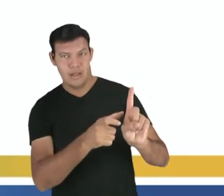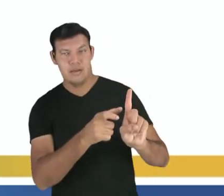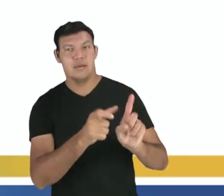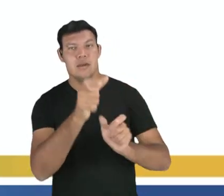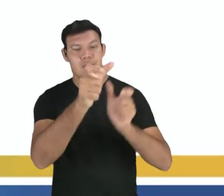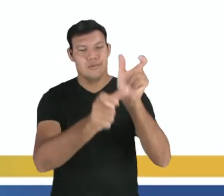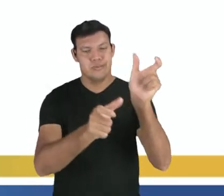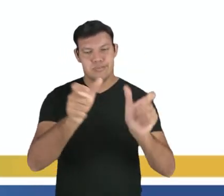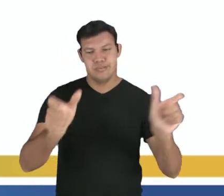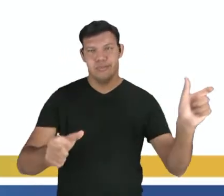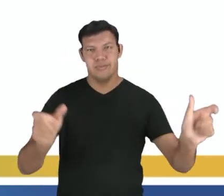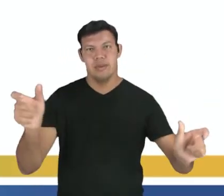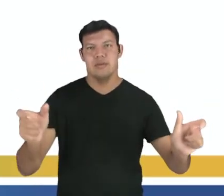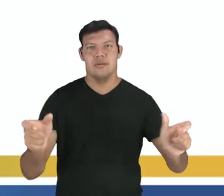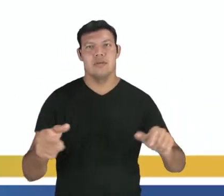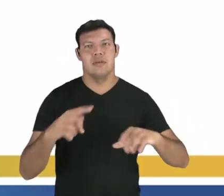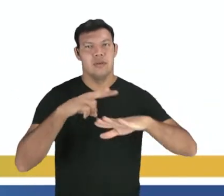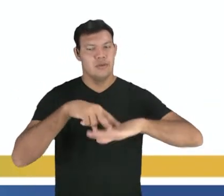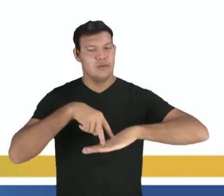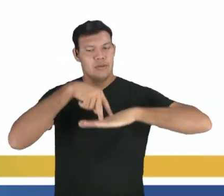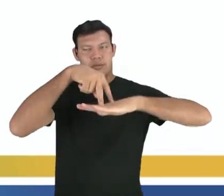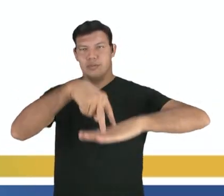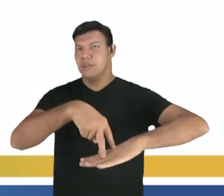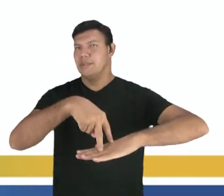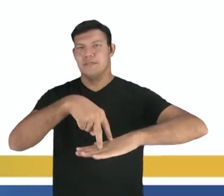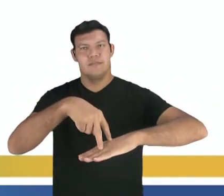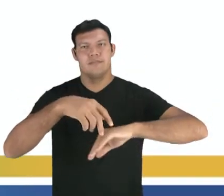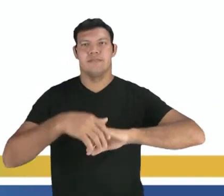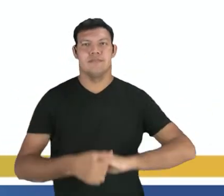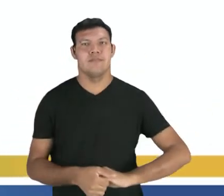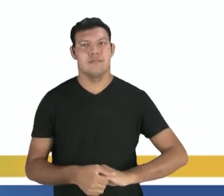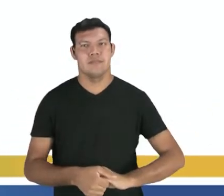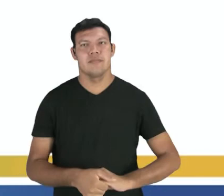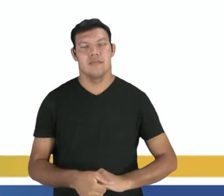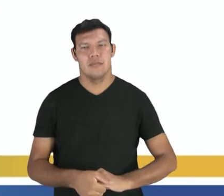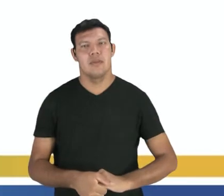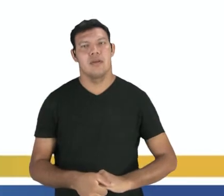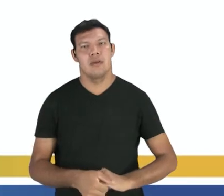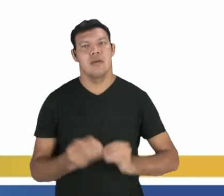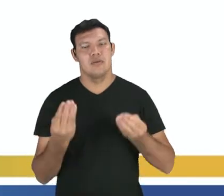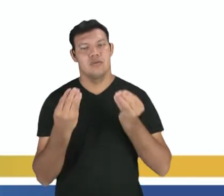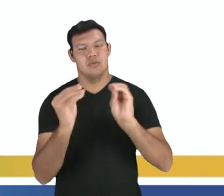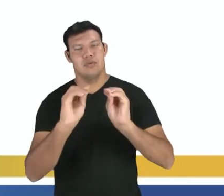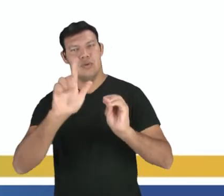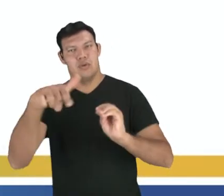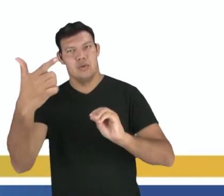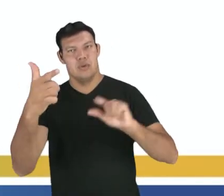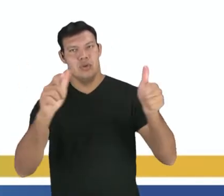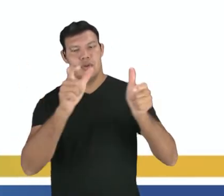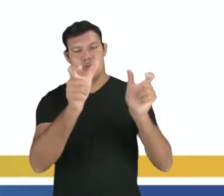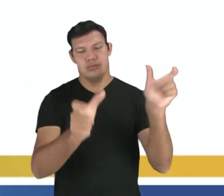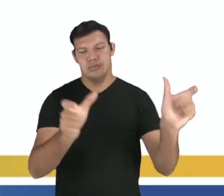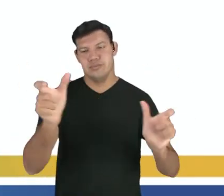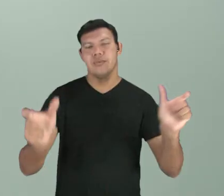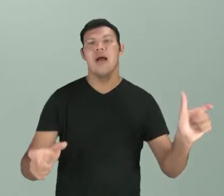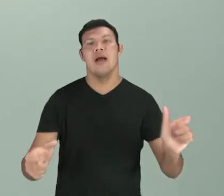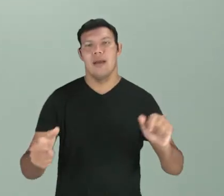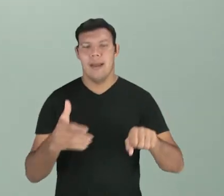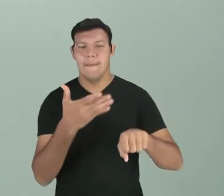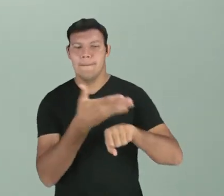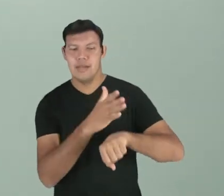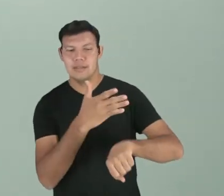personagens mas eles não são os protagonistas tá eles colocam outro personagem como protagonista ele vai ser